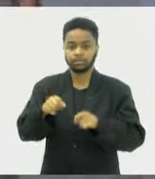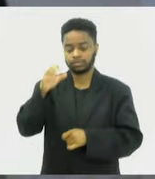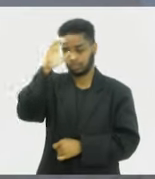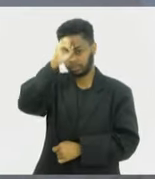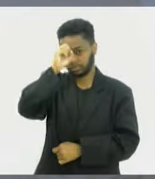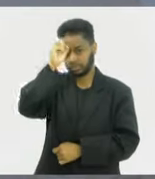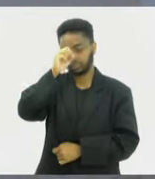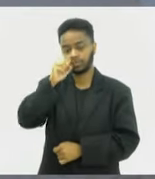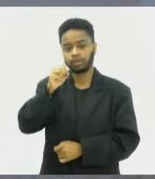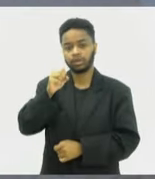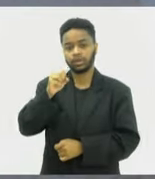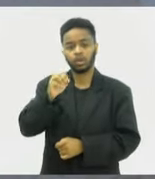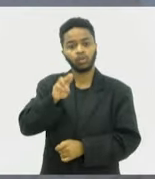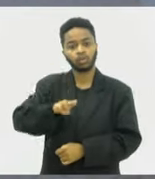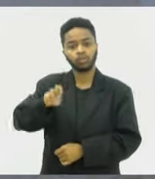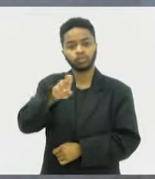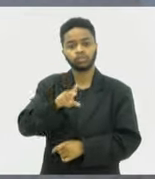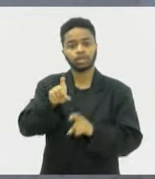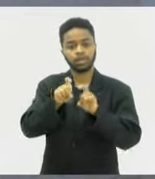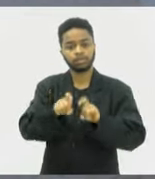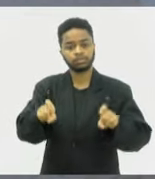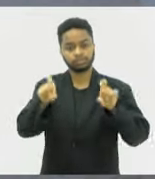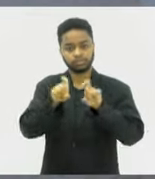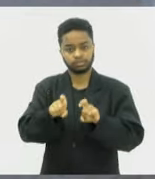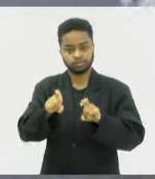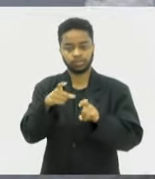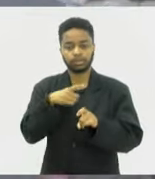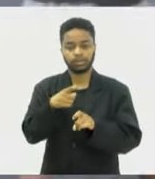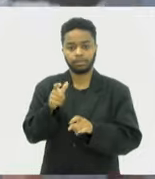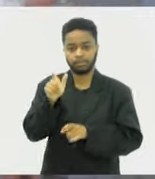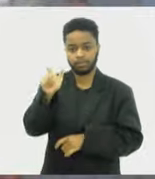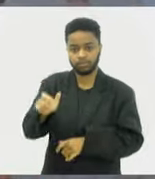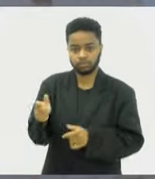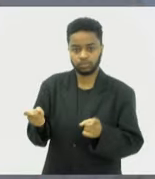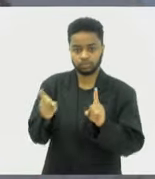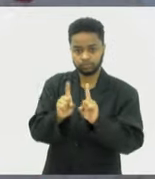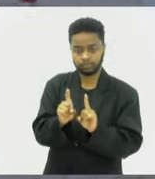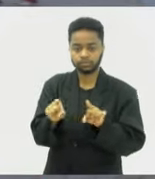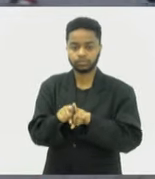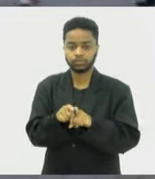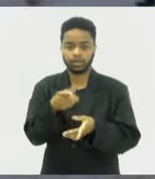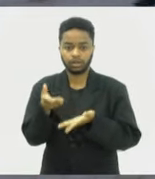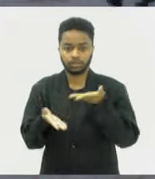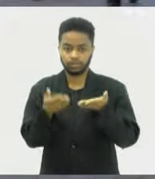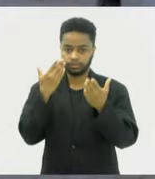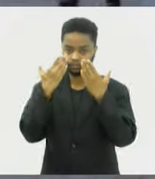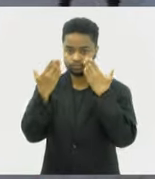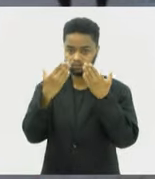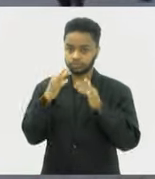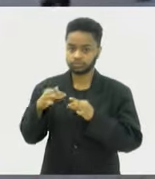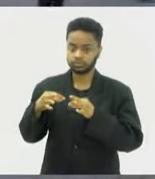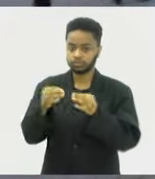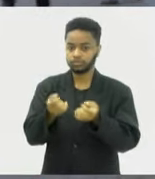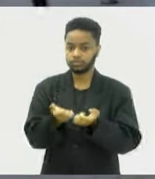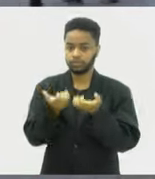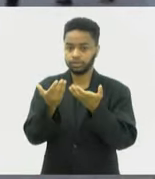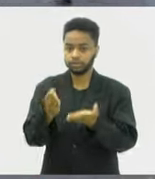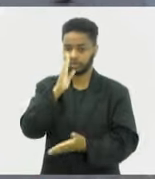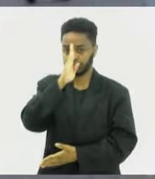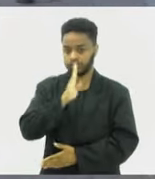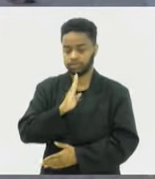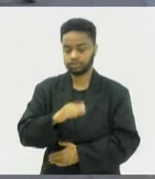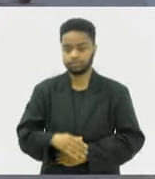gente conta com a presença de um monitor constantemente, e também atendimento psicológico. Todos os serviços são oferecidos de forma totalmente